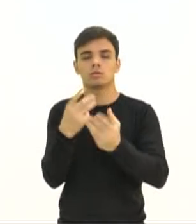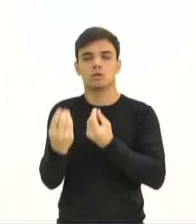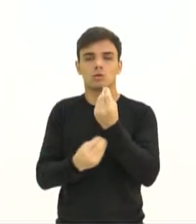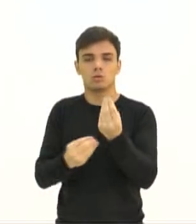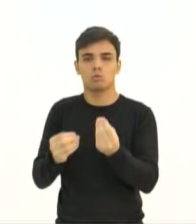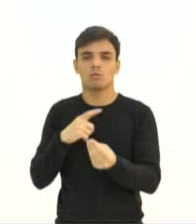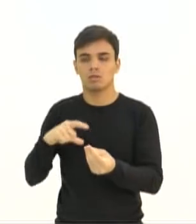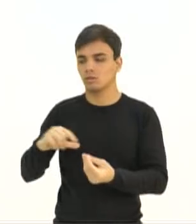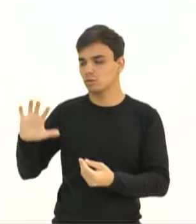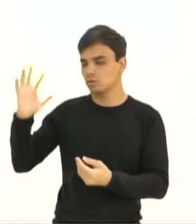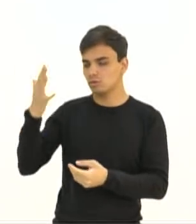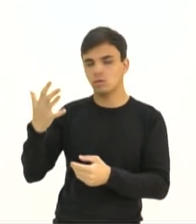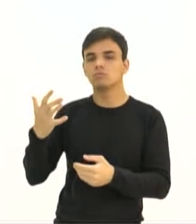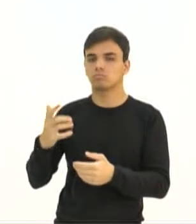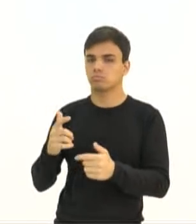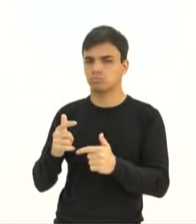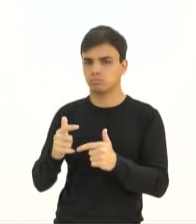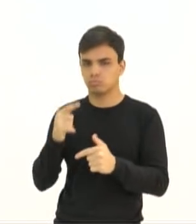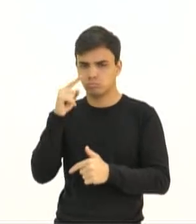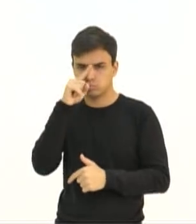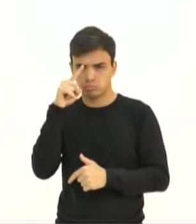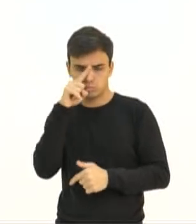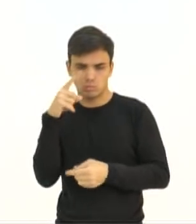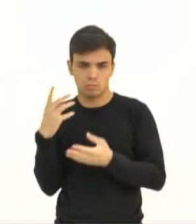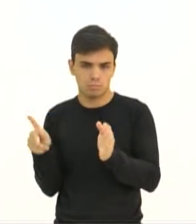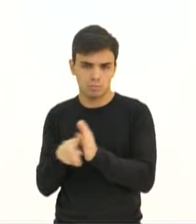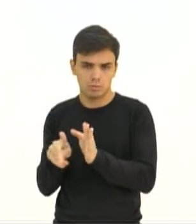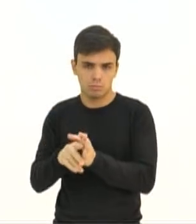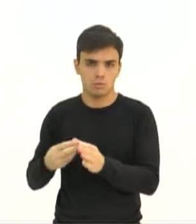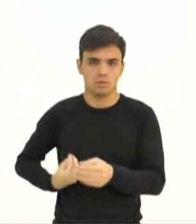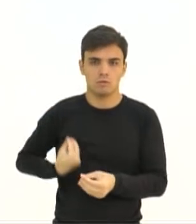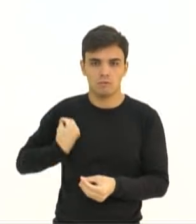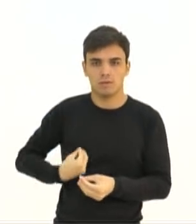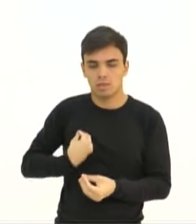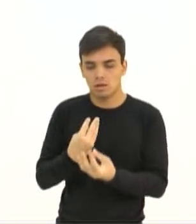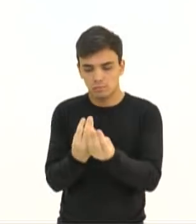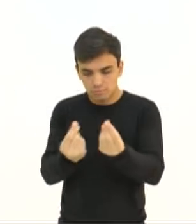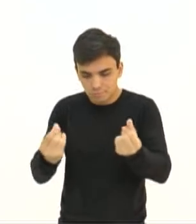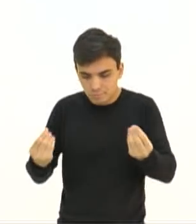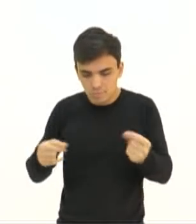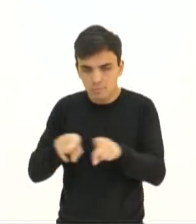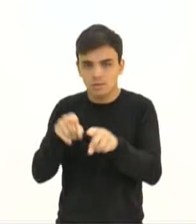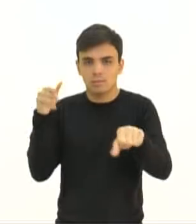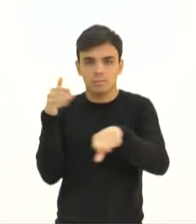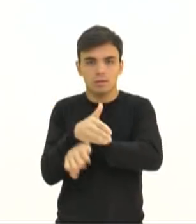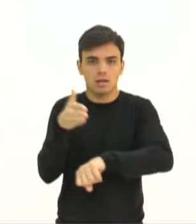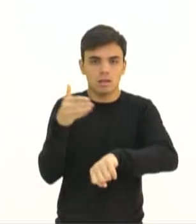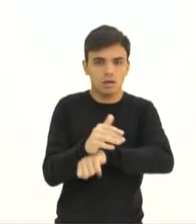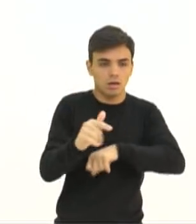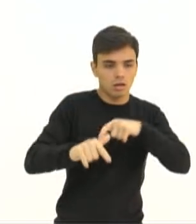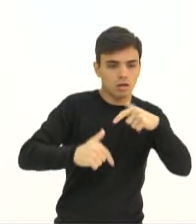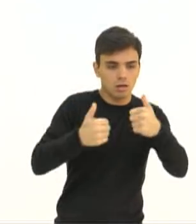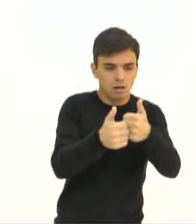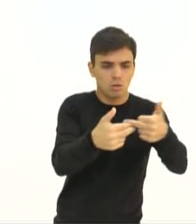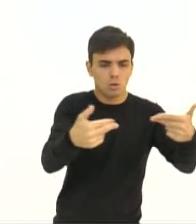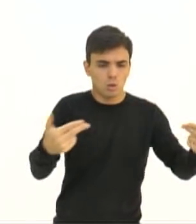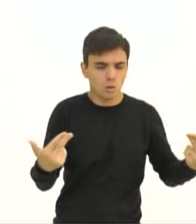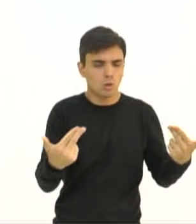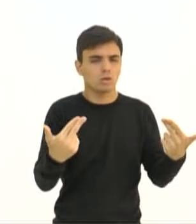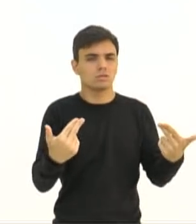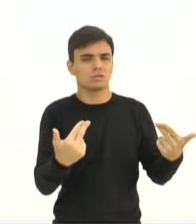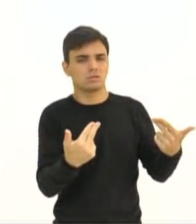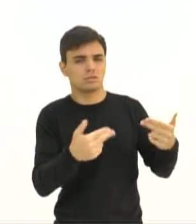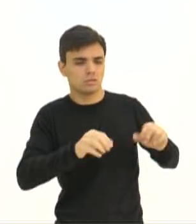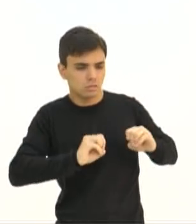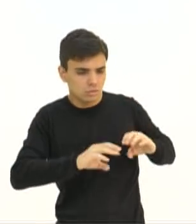situações graves de qualidade de vida da população, de acesso a serviços como